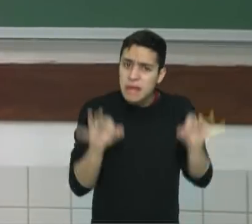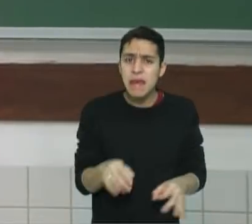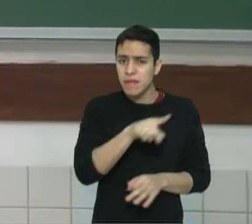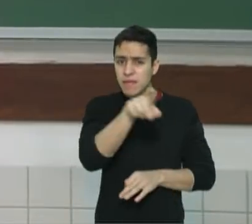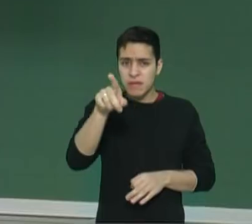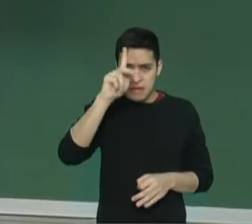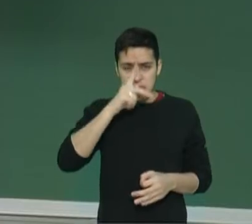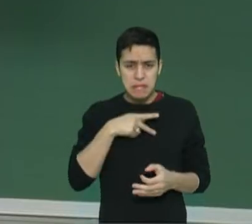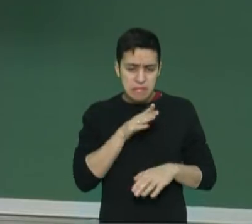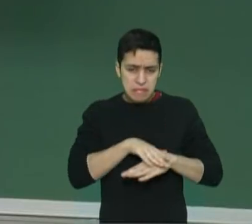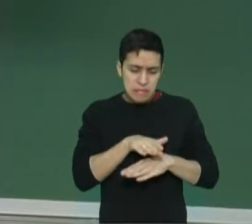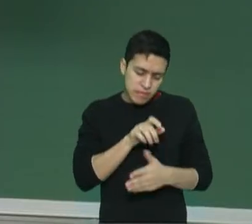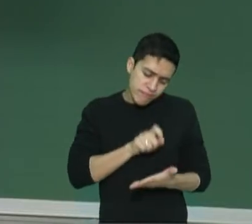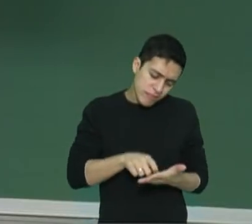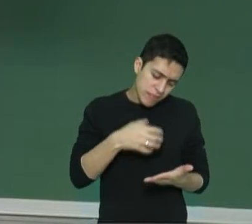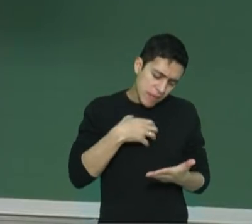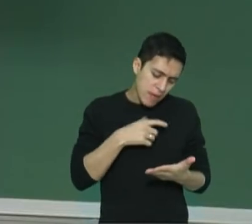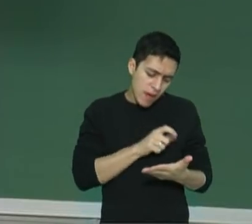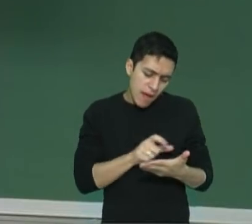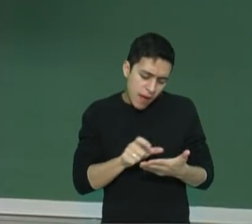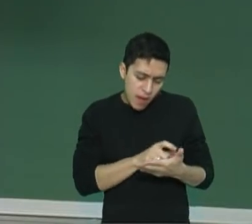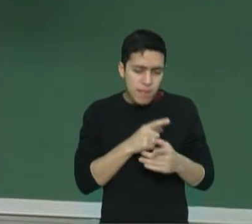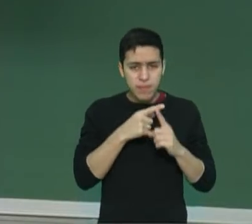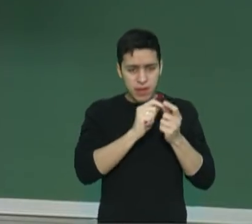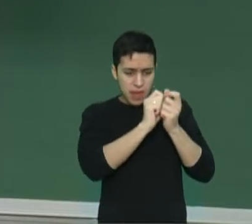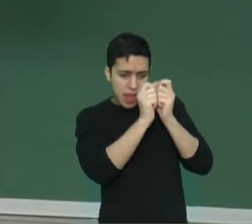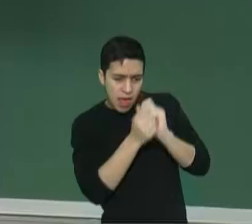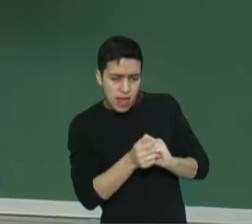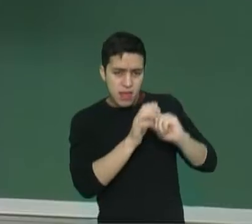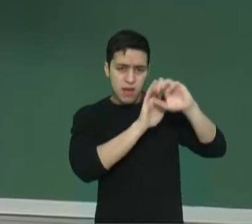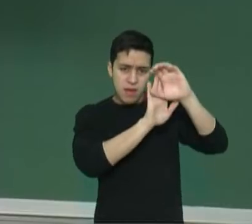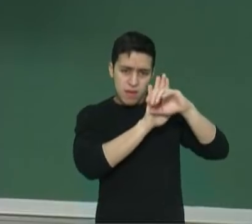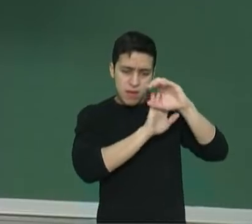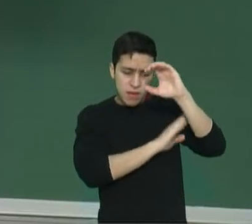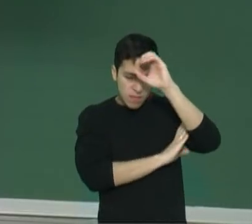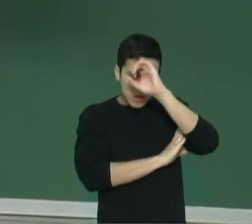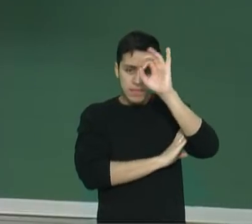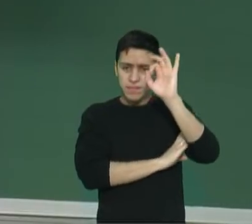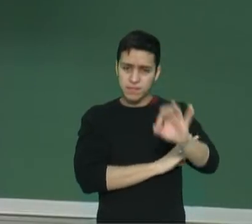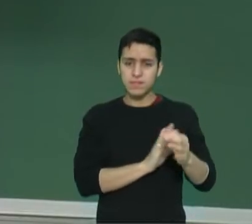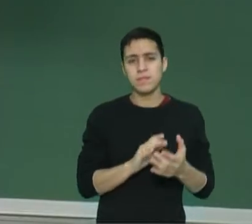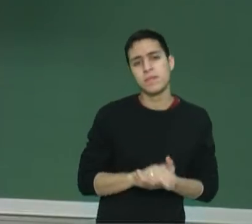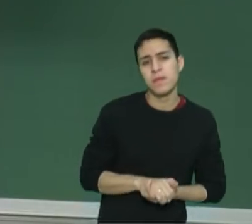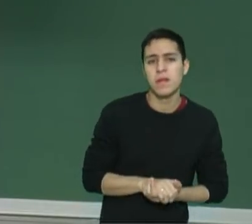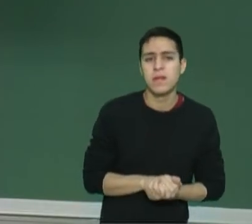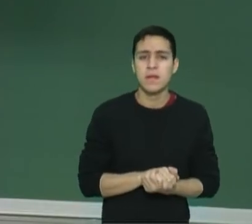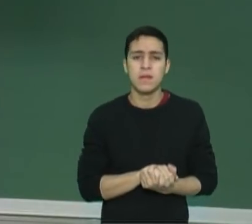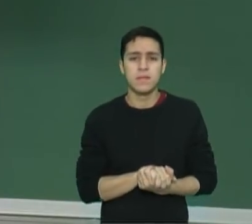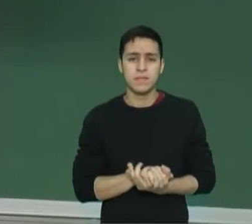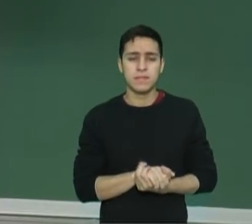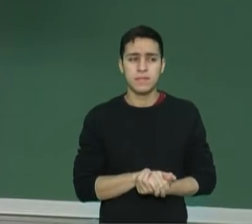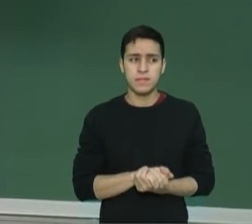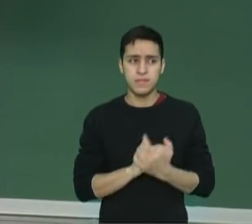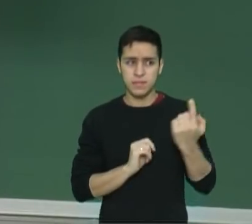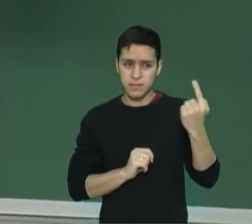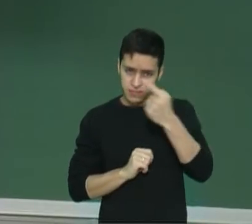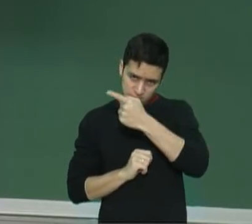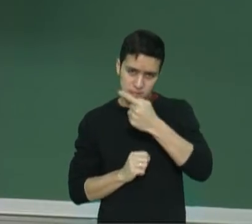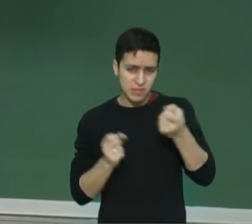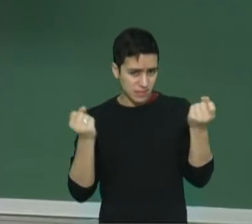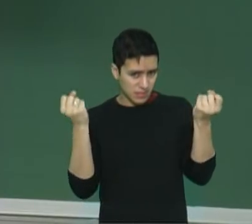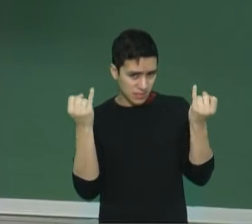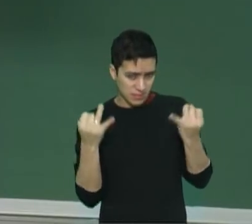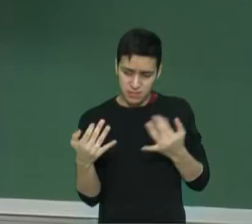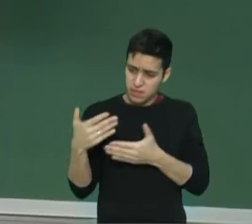para que você tenha certeza que você adequou o conceito aprendido. Então, dentro desse potencial que a gente colocou